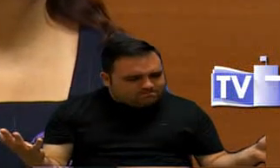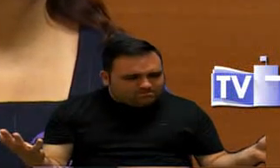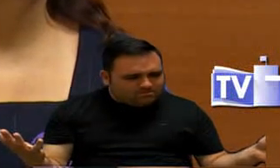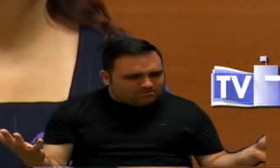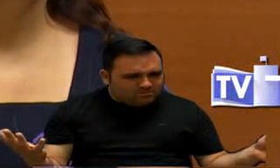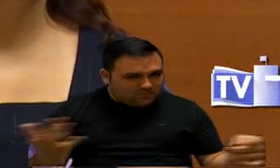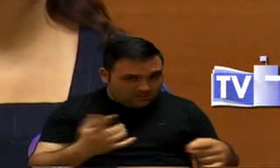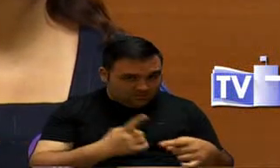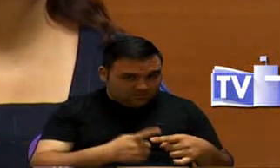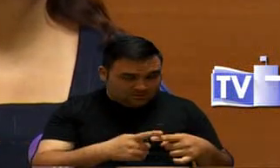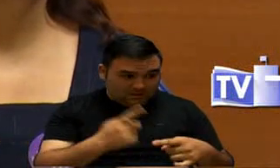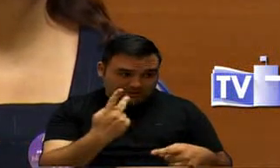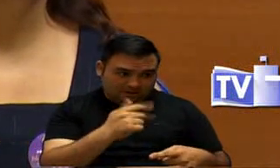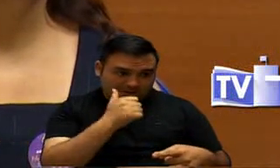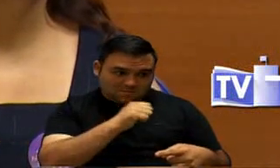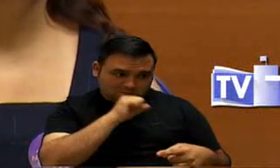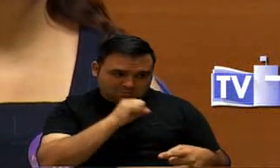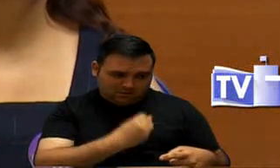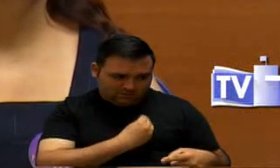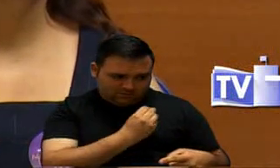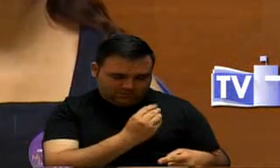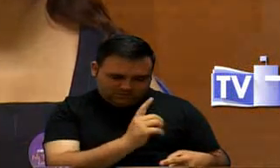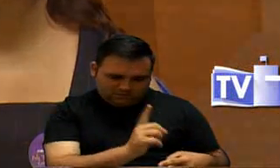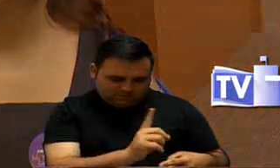não foi porque a mãe dela não estava lá